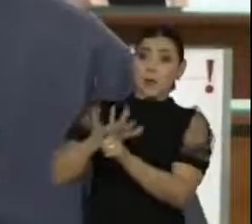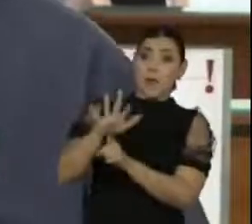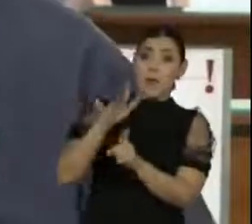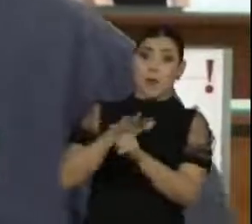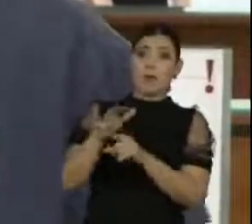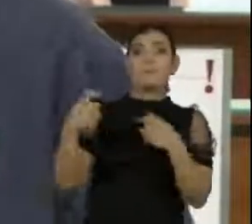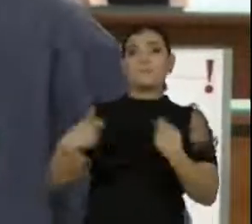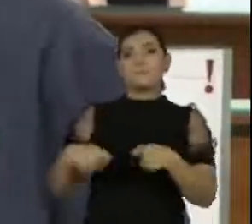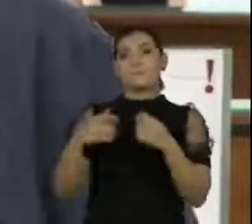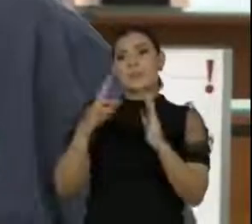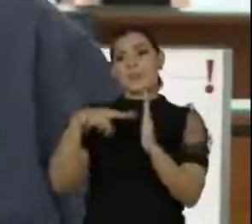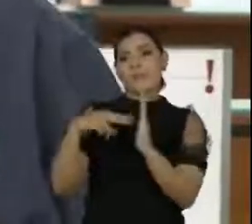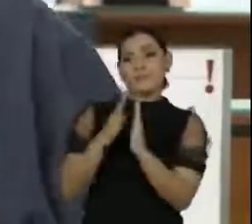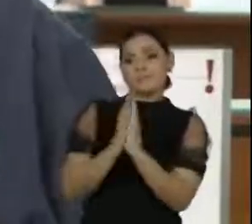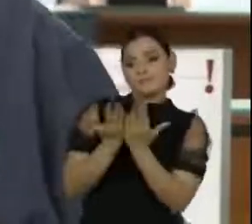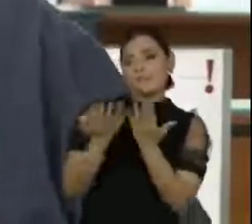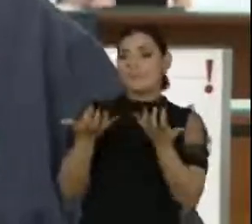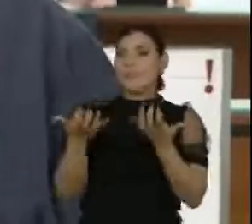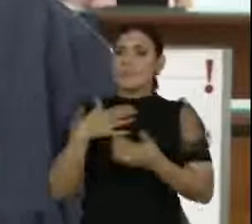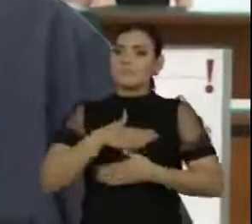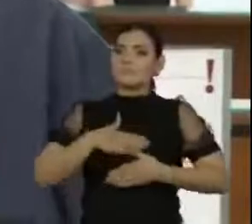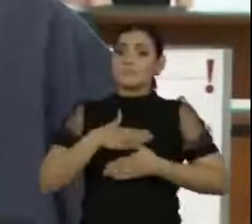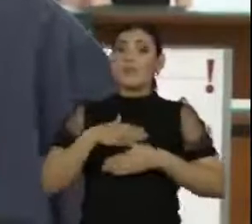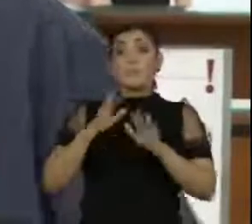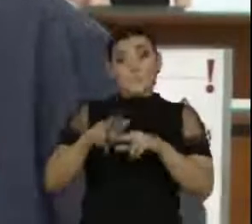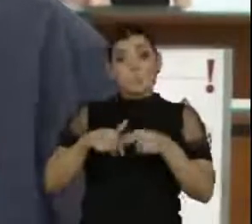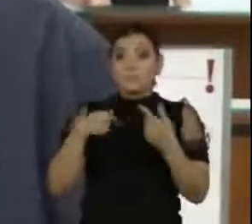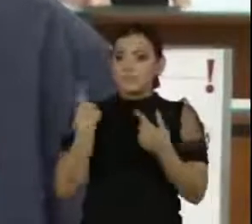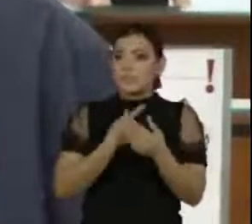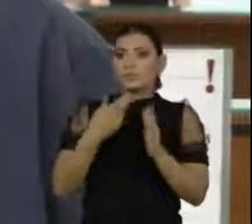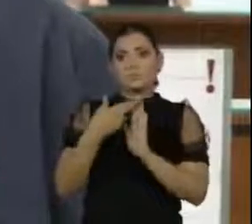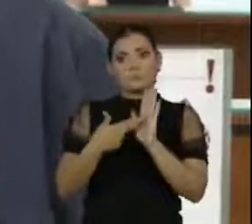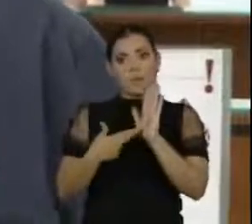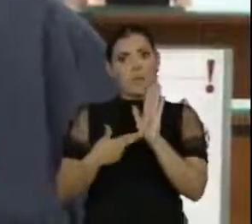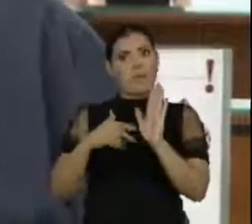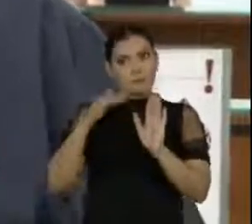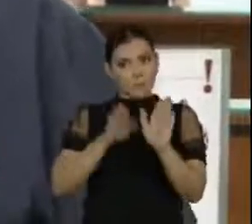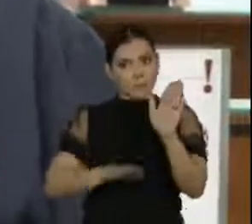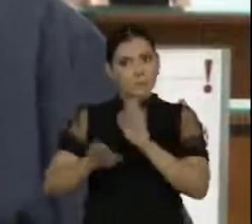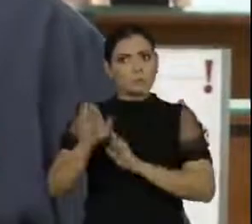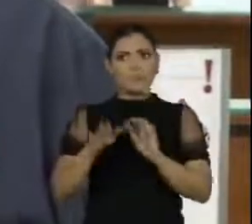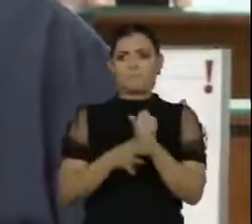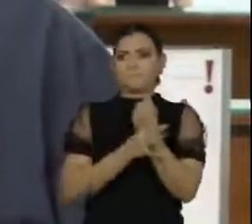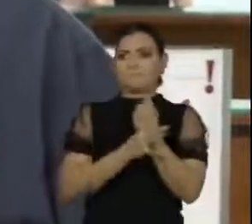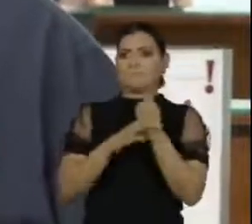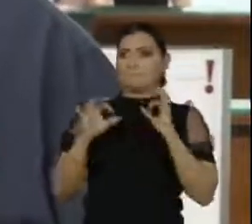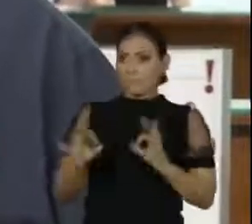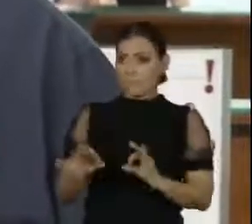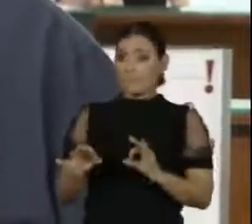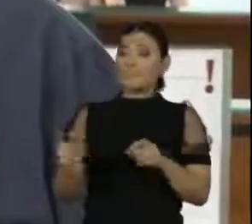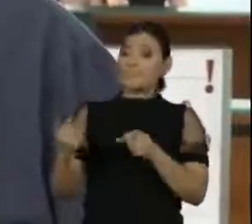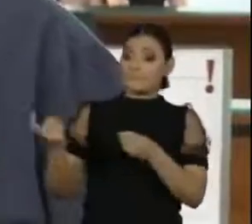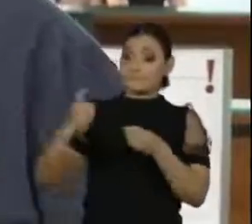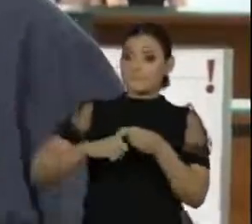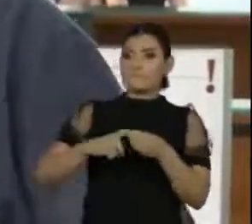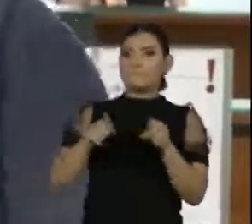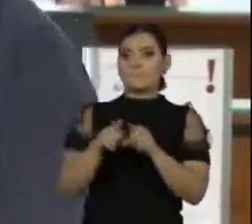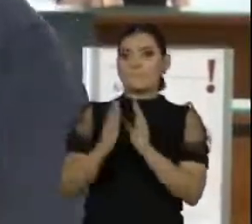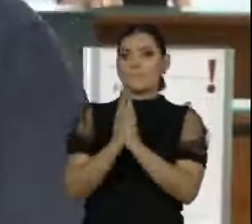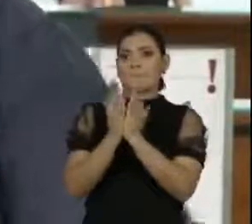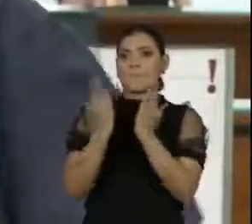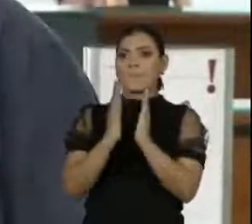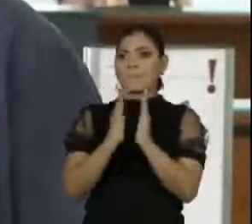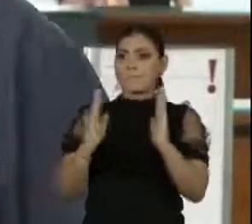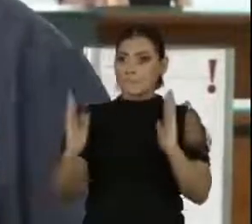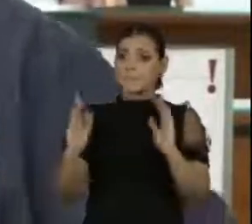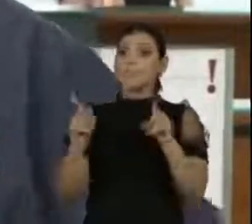precisam da biblioteca né então nós estamos fazendo com todos os cuidados em vida e não quer ativamos a biblioteca circulante